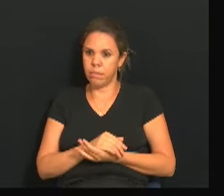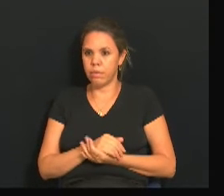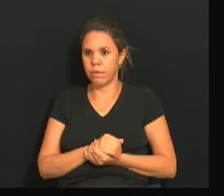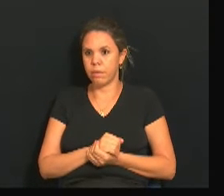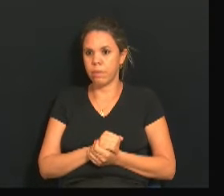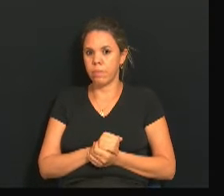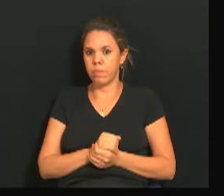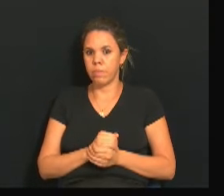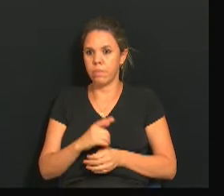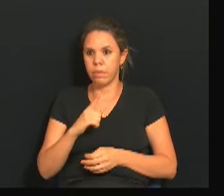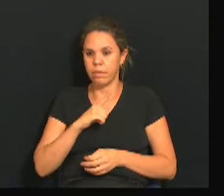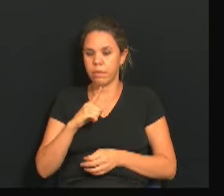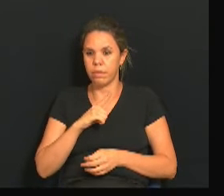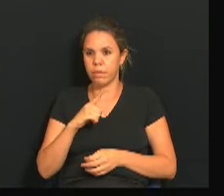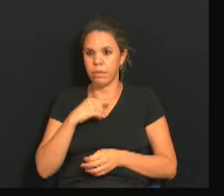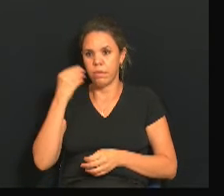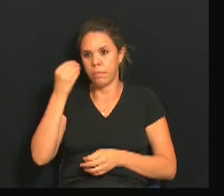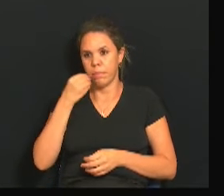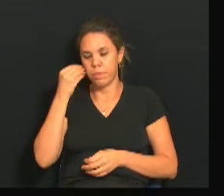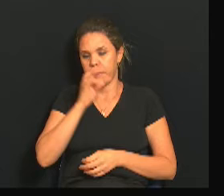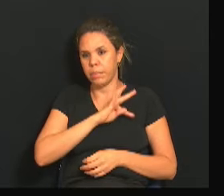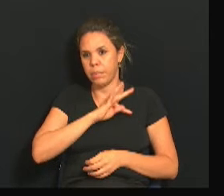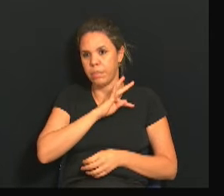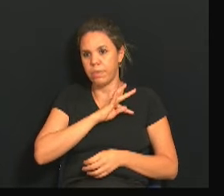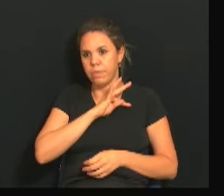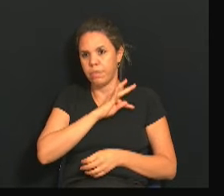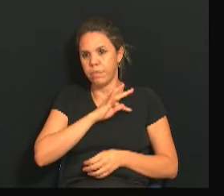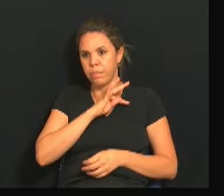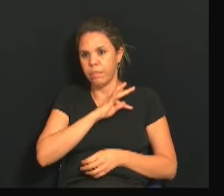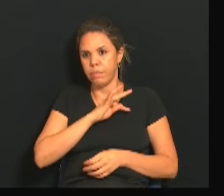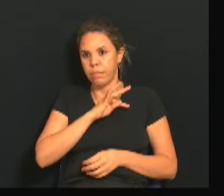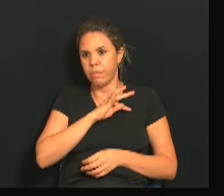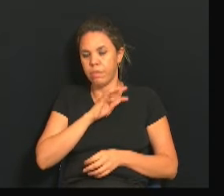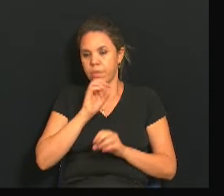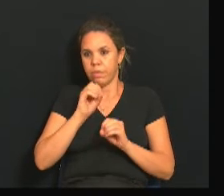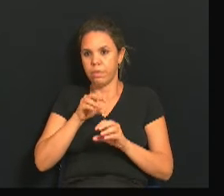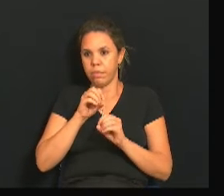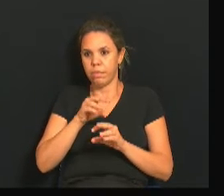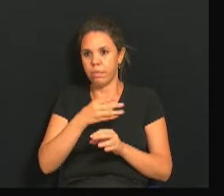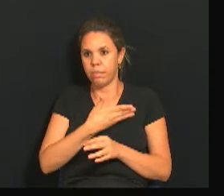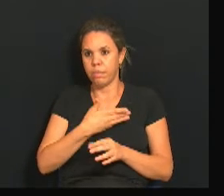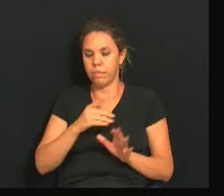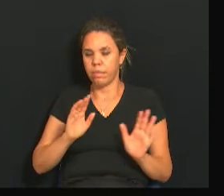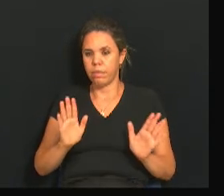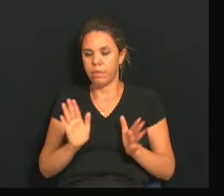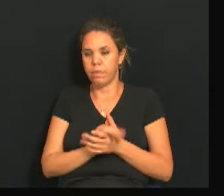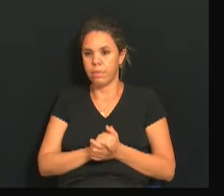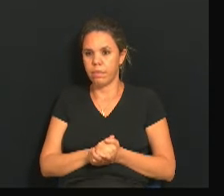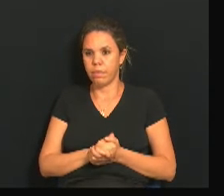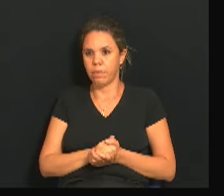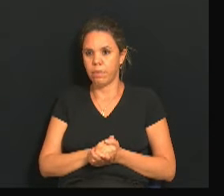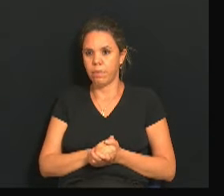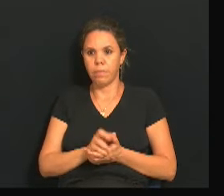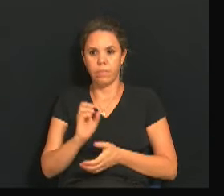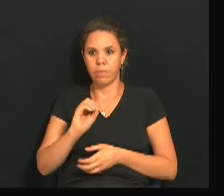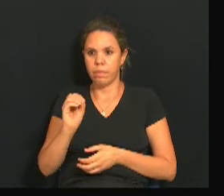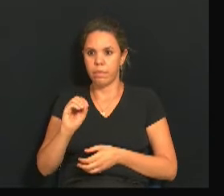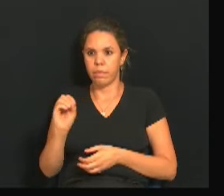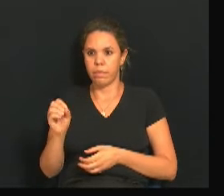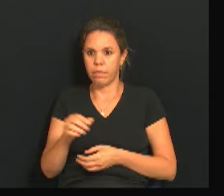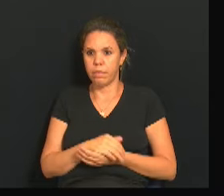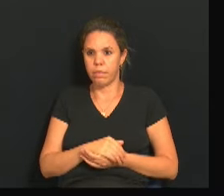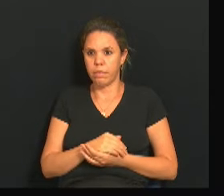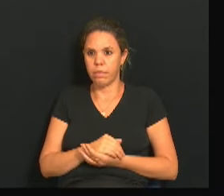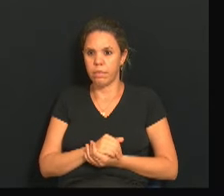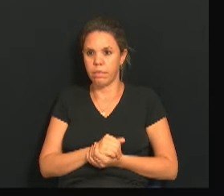tem, enfim, um conhecimento técnico, acadêmico sobre a educação pública, enfim, não é nada disso. Né,